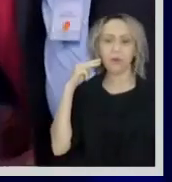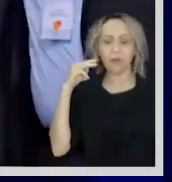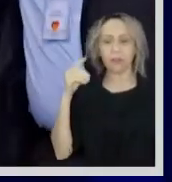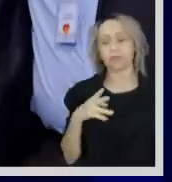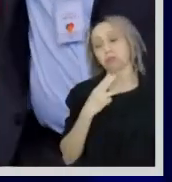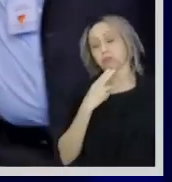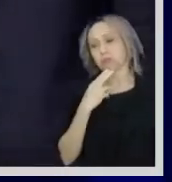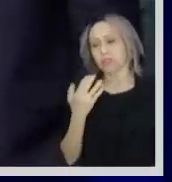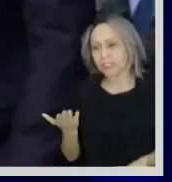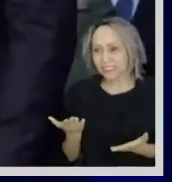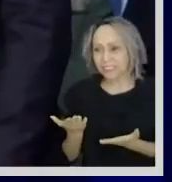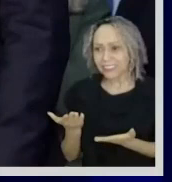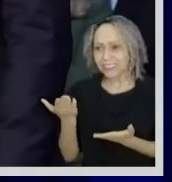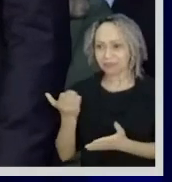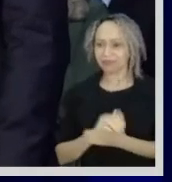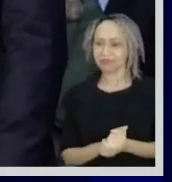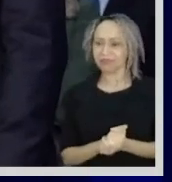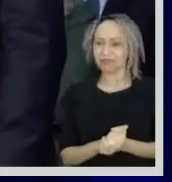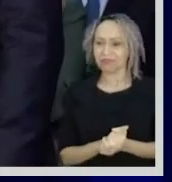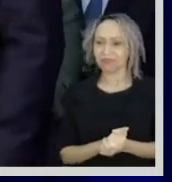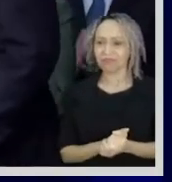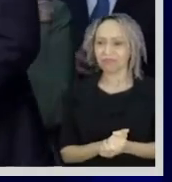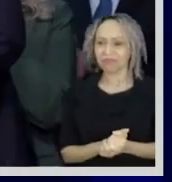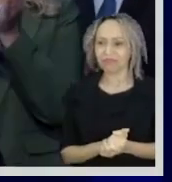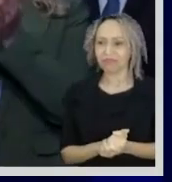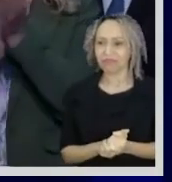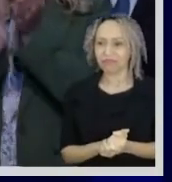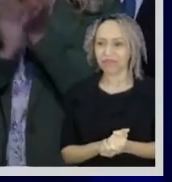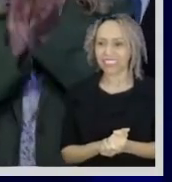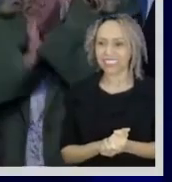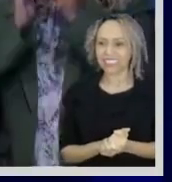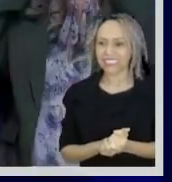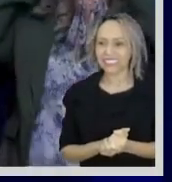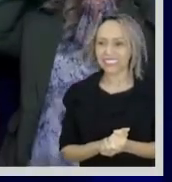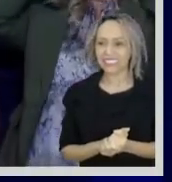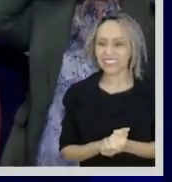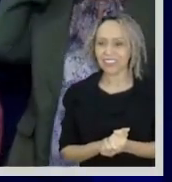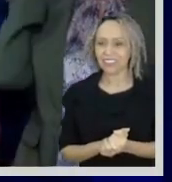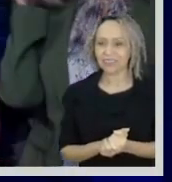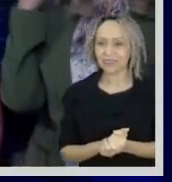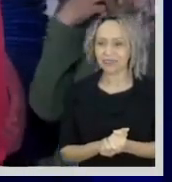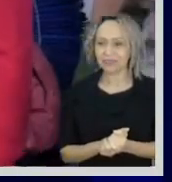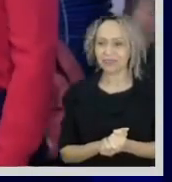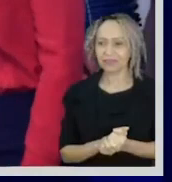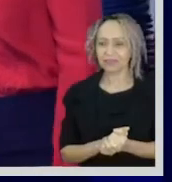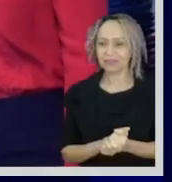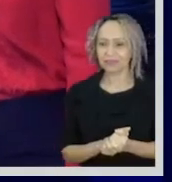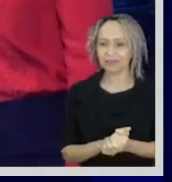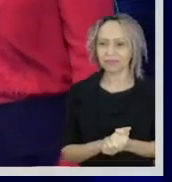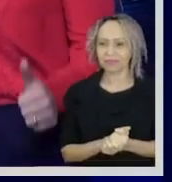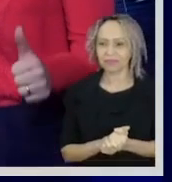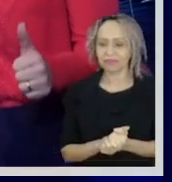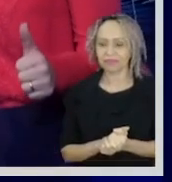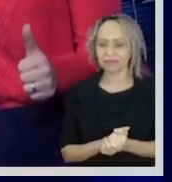coloca lá a pessoa com uma carência de 30 dias. Ele dá umas férias lá para o seu parlamentar, fala, vai dar uma passeada esses 30 dias e quando você voltar, você já